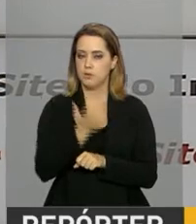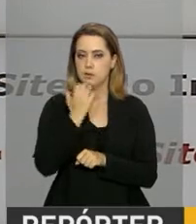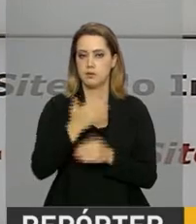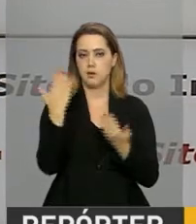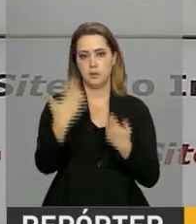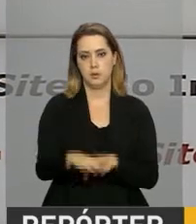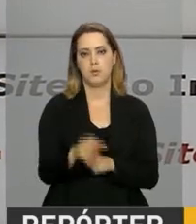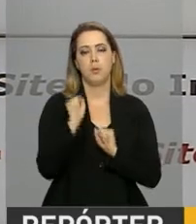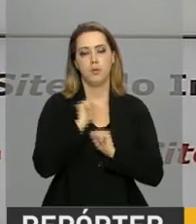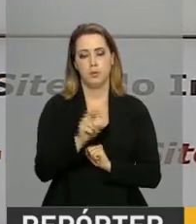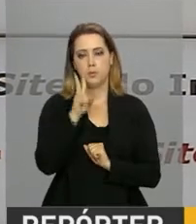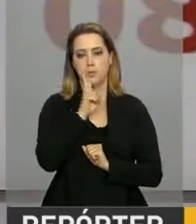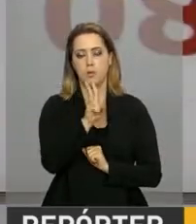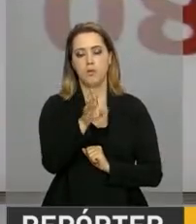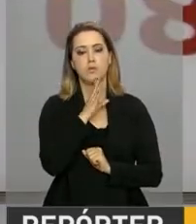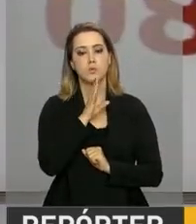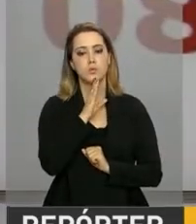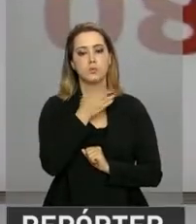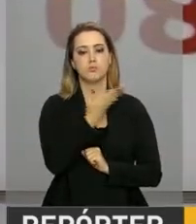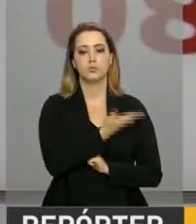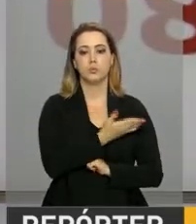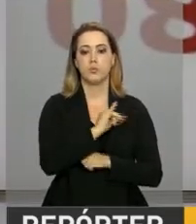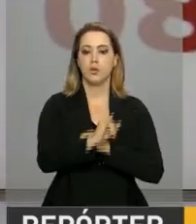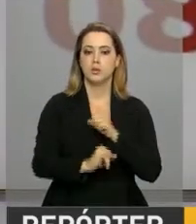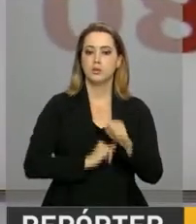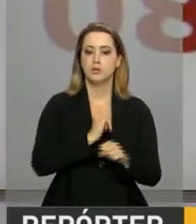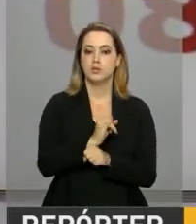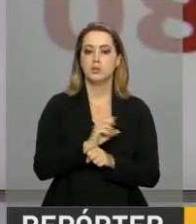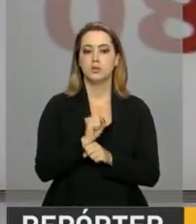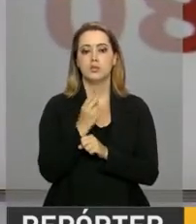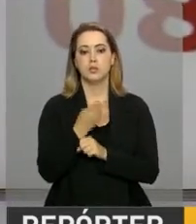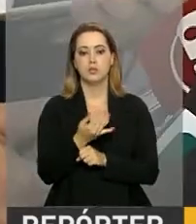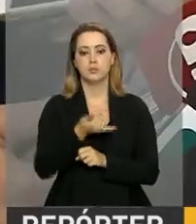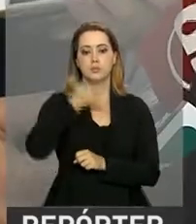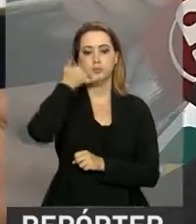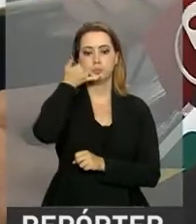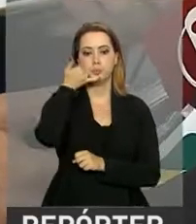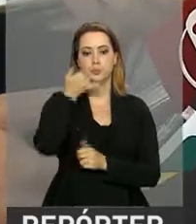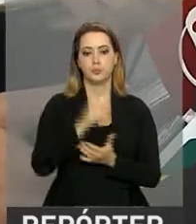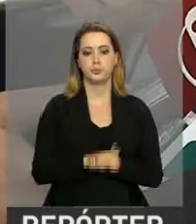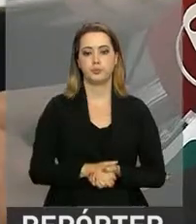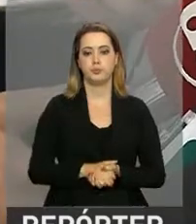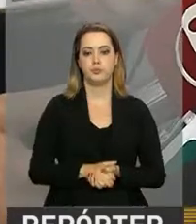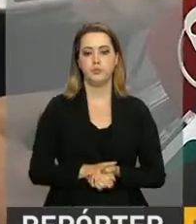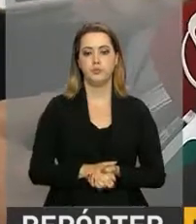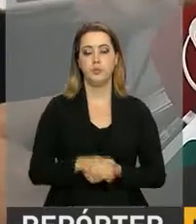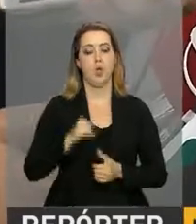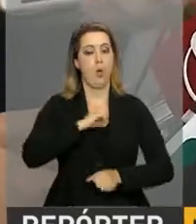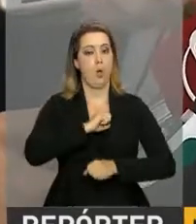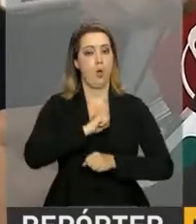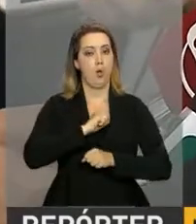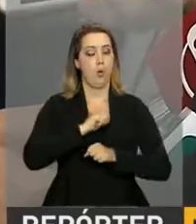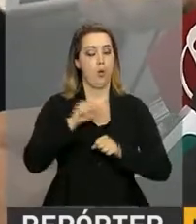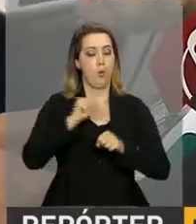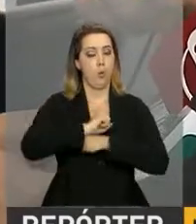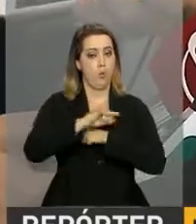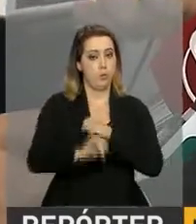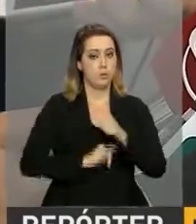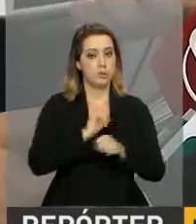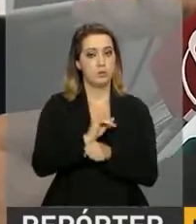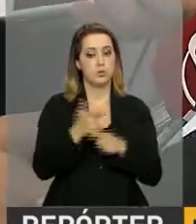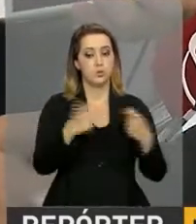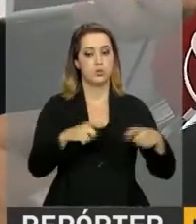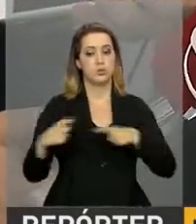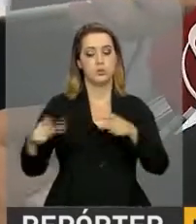pelo site do inep e pelo telefone do plantão de atendimento o site do inep e do mec trará o local de